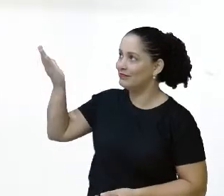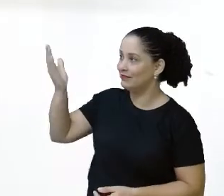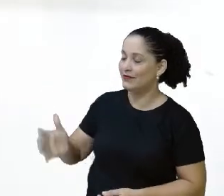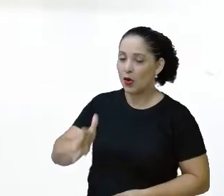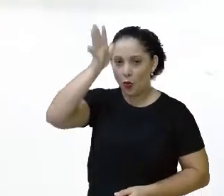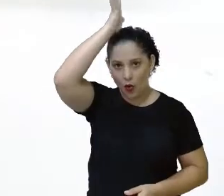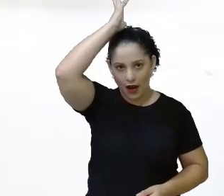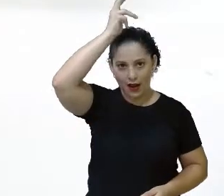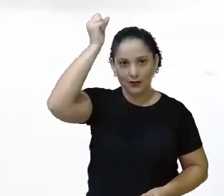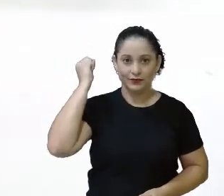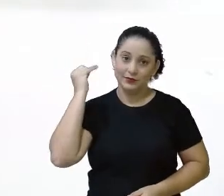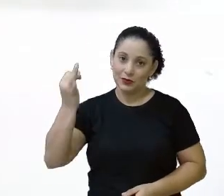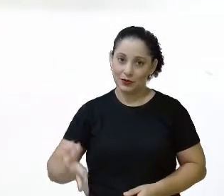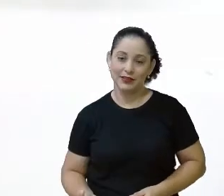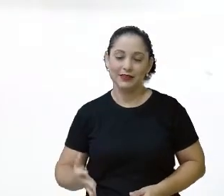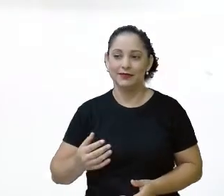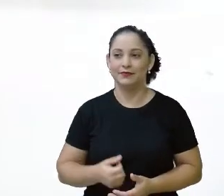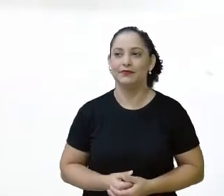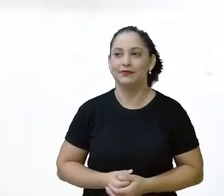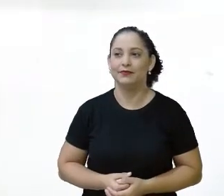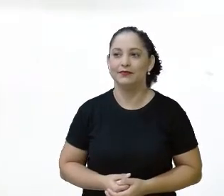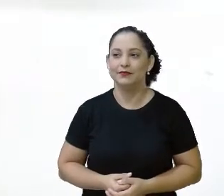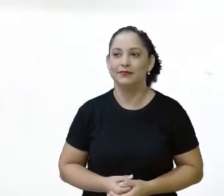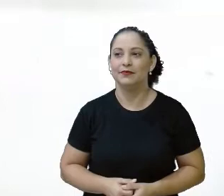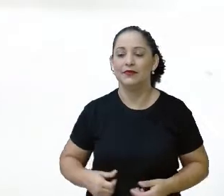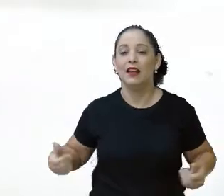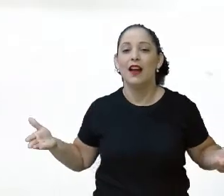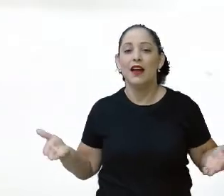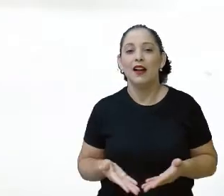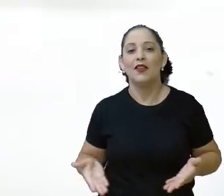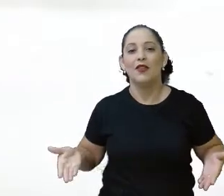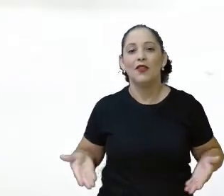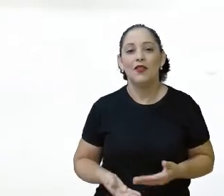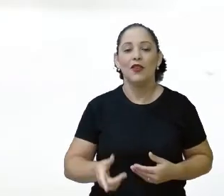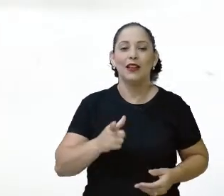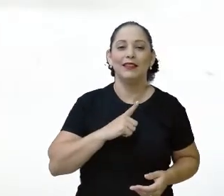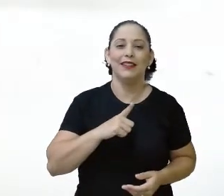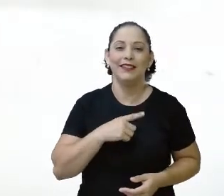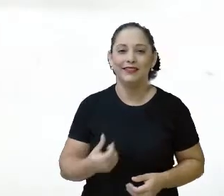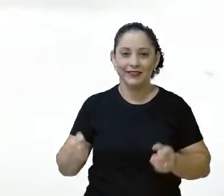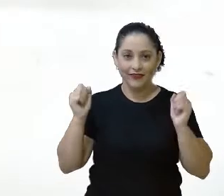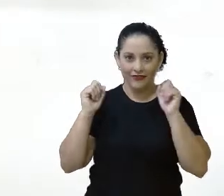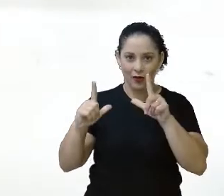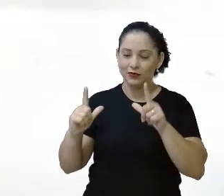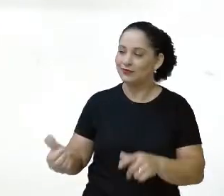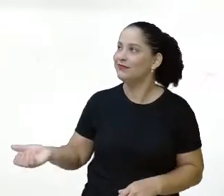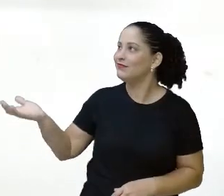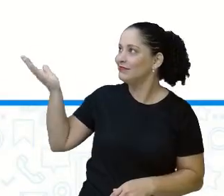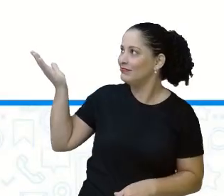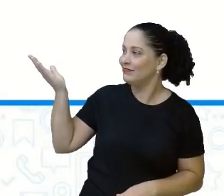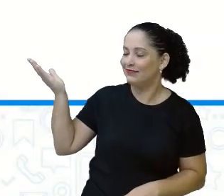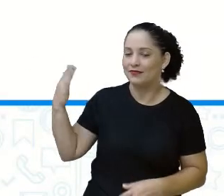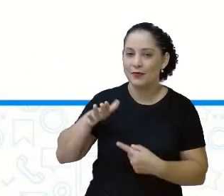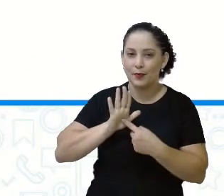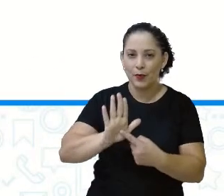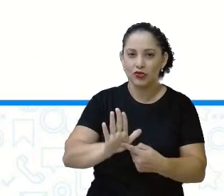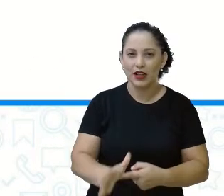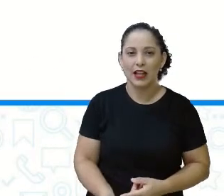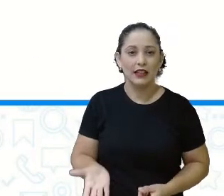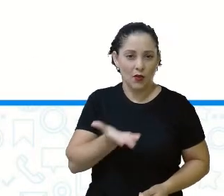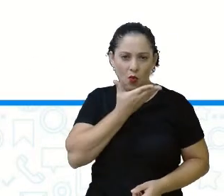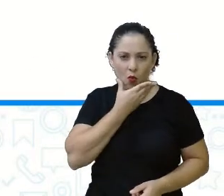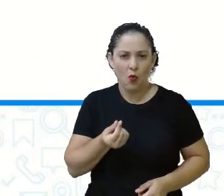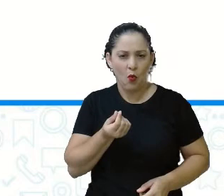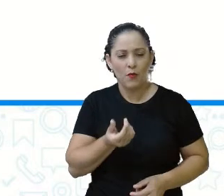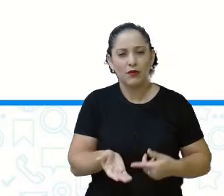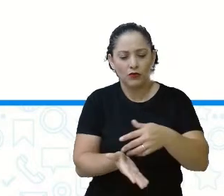estava falando aí para vocês. E aí, chega outra imagem, né? Essa imagem, eu trago a imagem de um passista